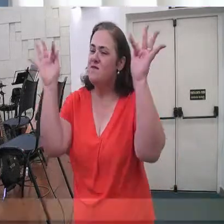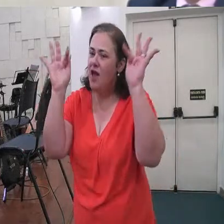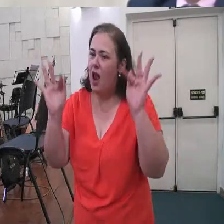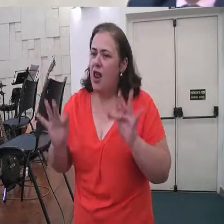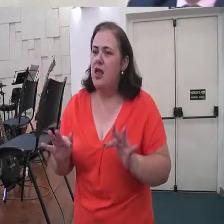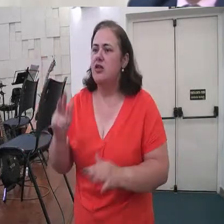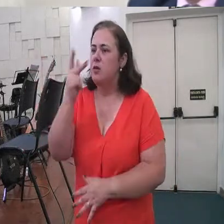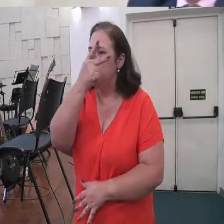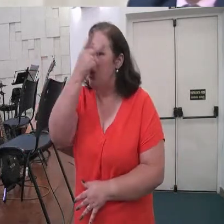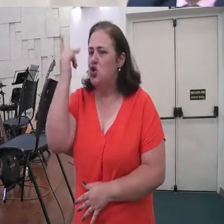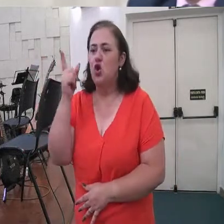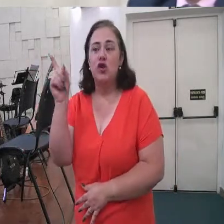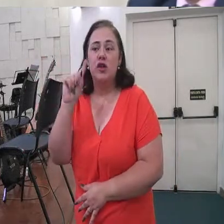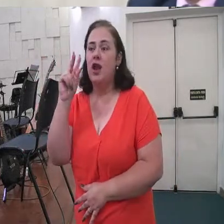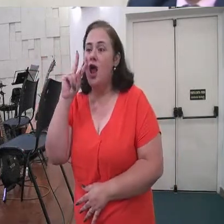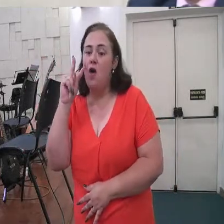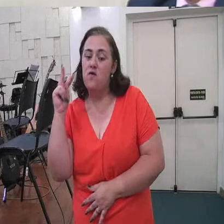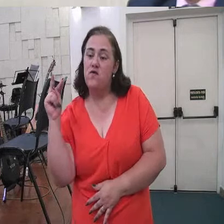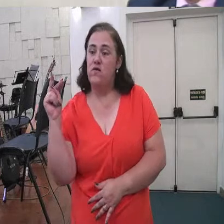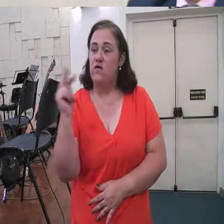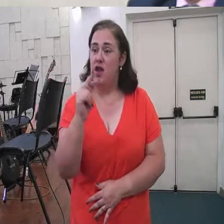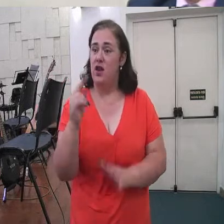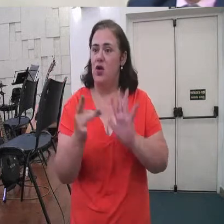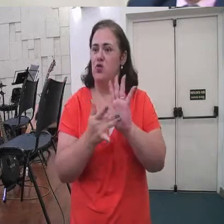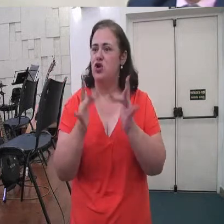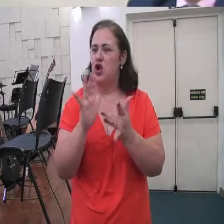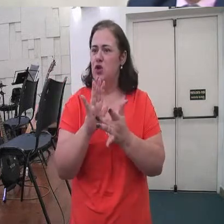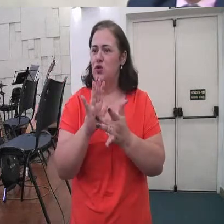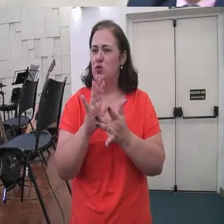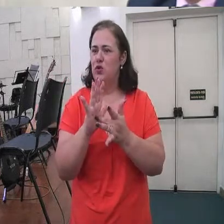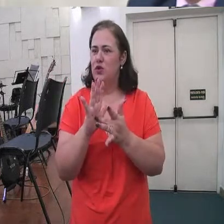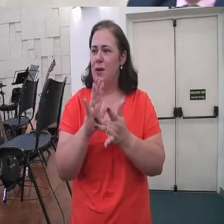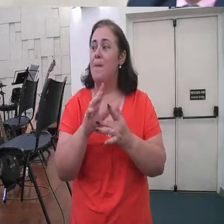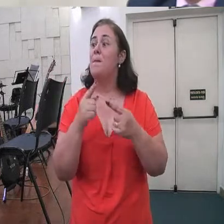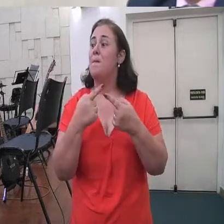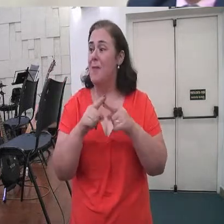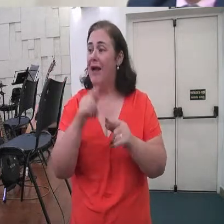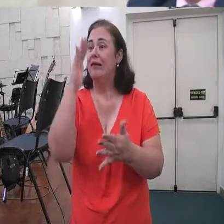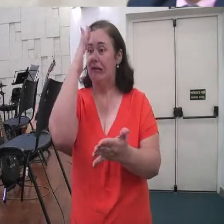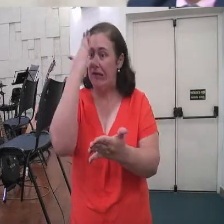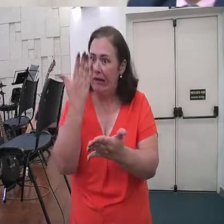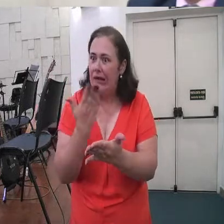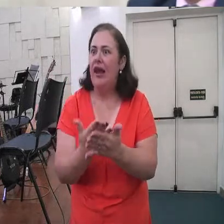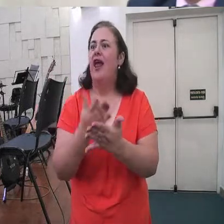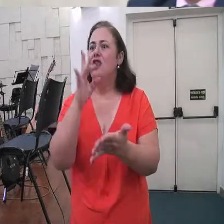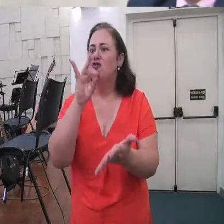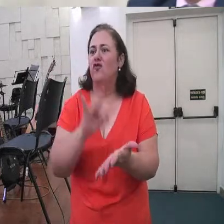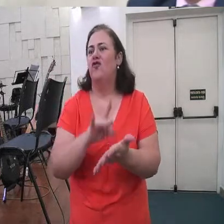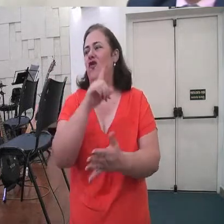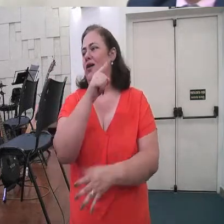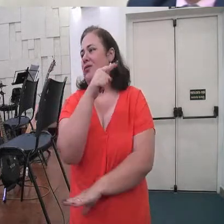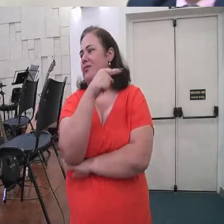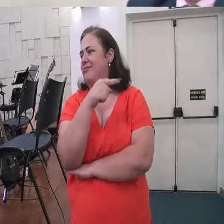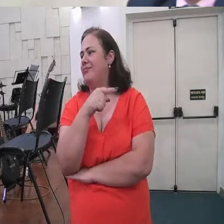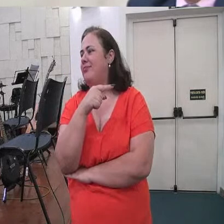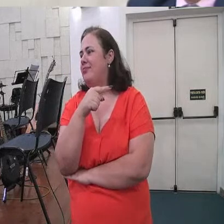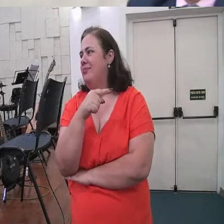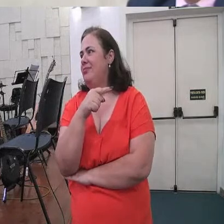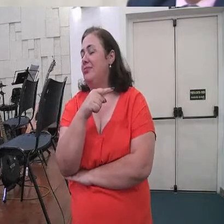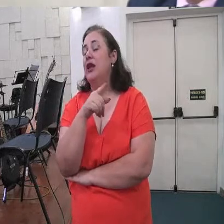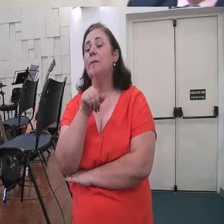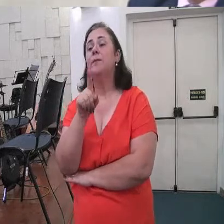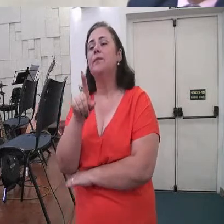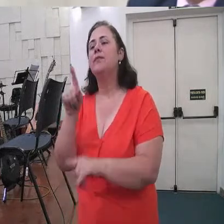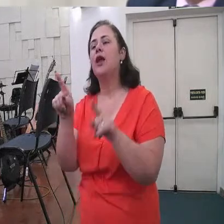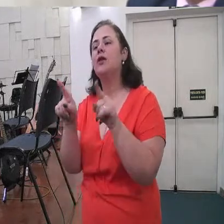Mas nós também, irmãos, poderíamos mostrar aqui para vocês que é a